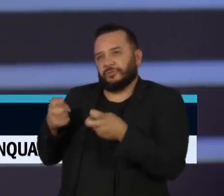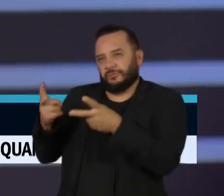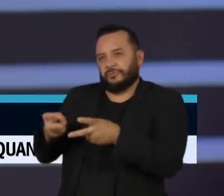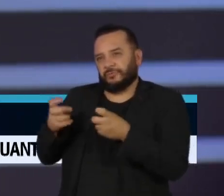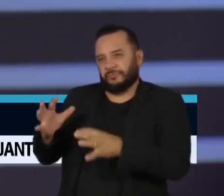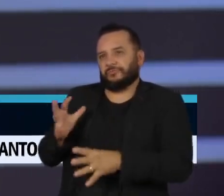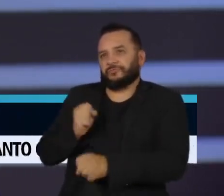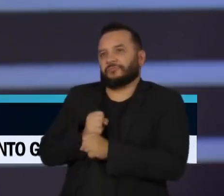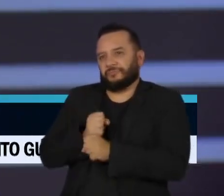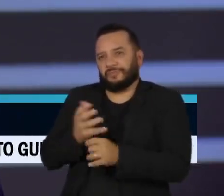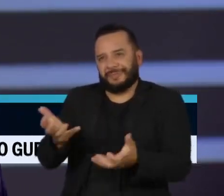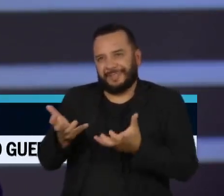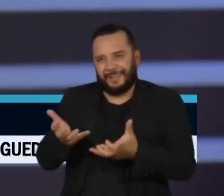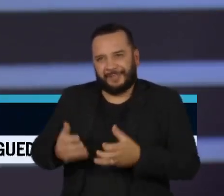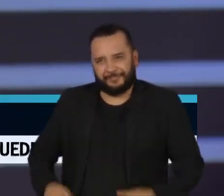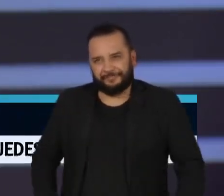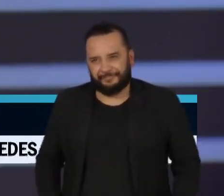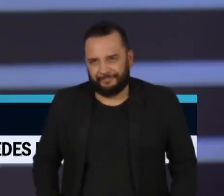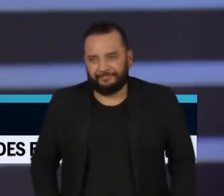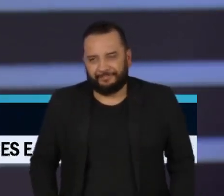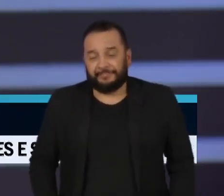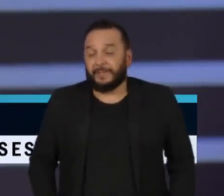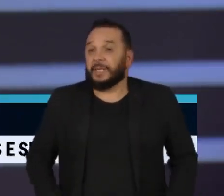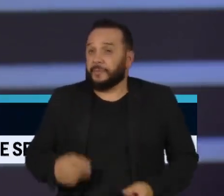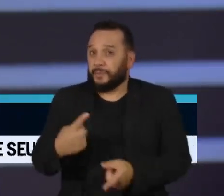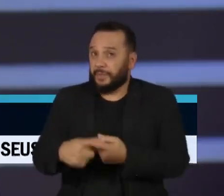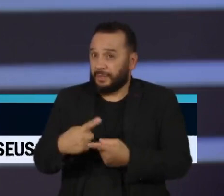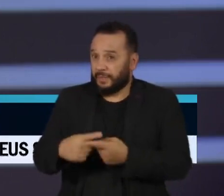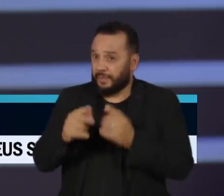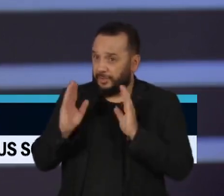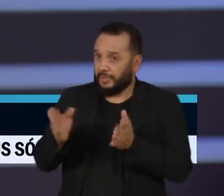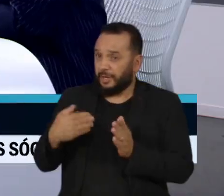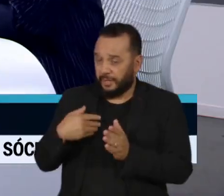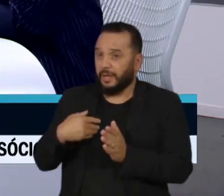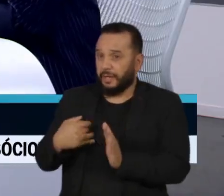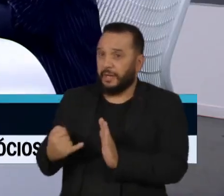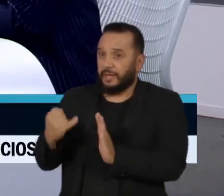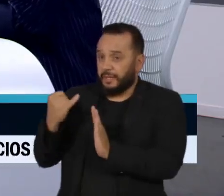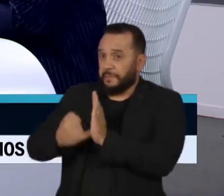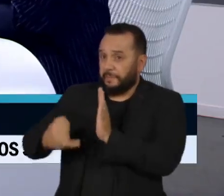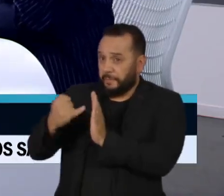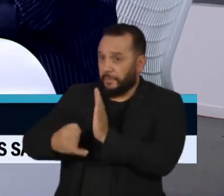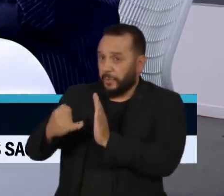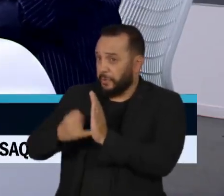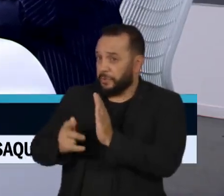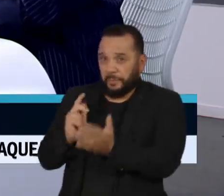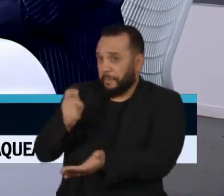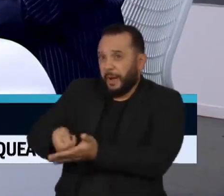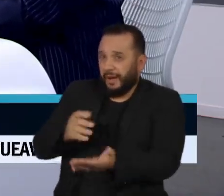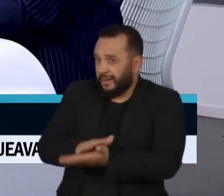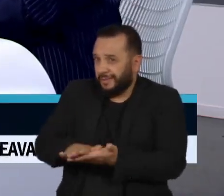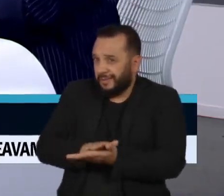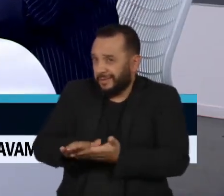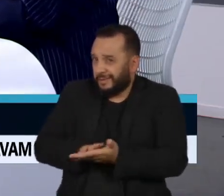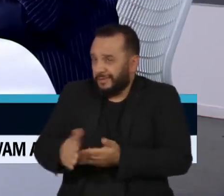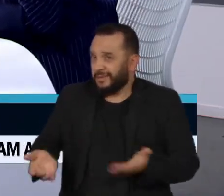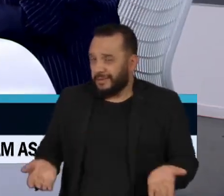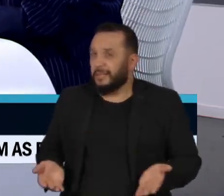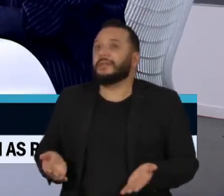significa impedir que impostos que já são devidos sejam sonegados, né? Então,